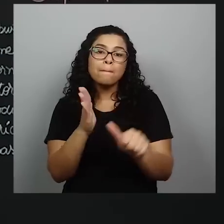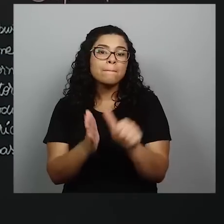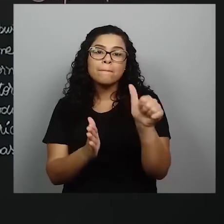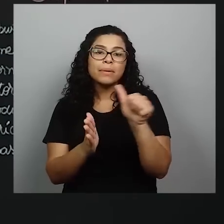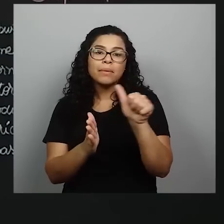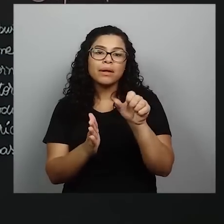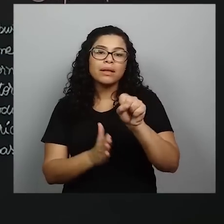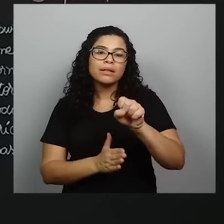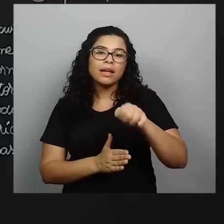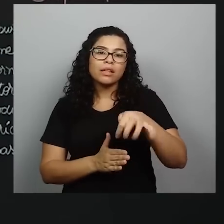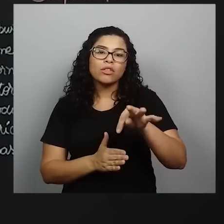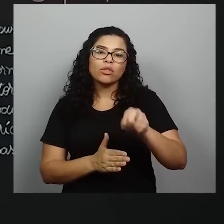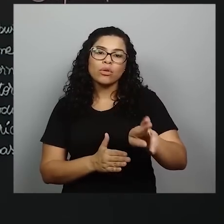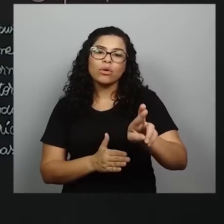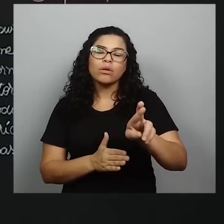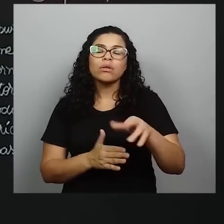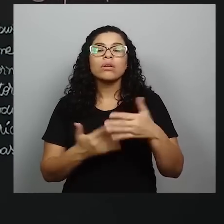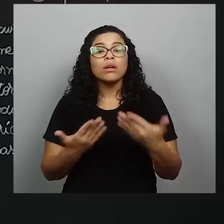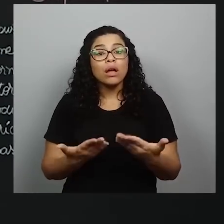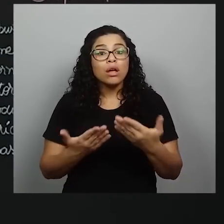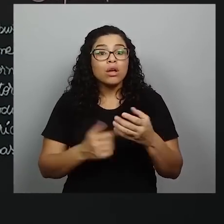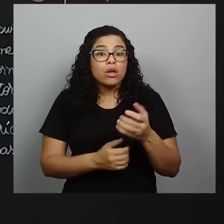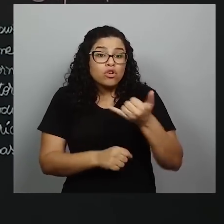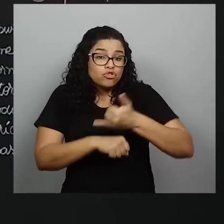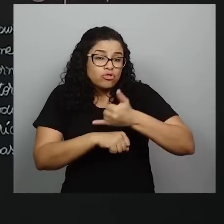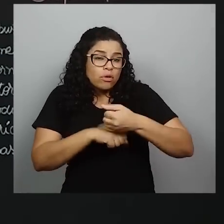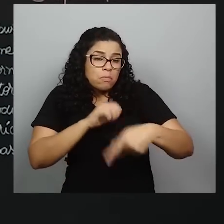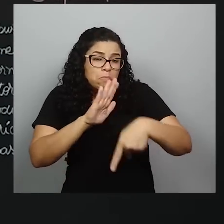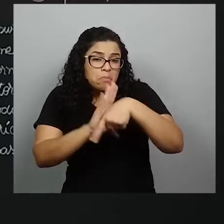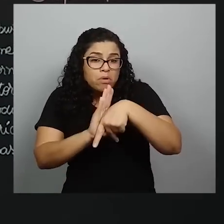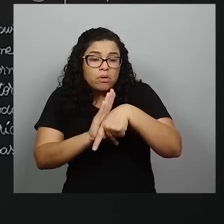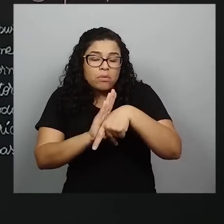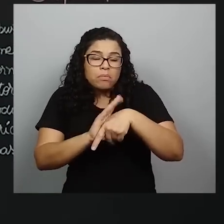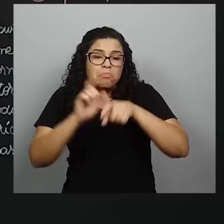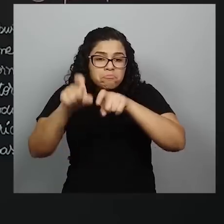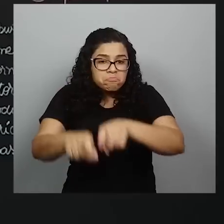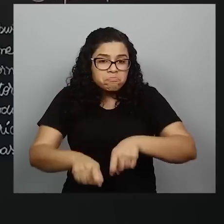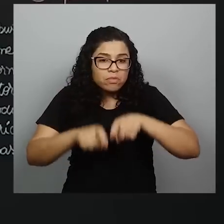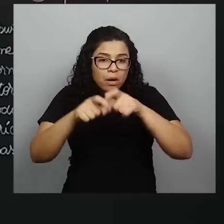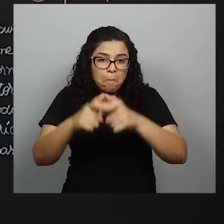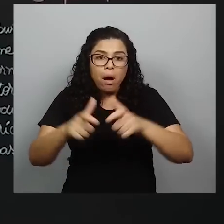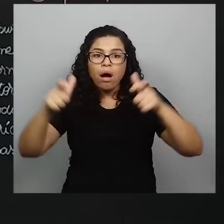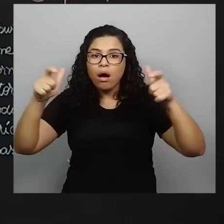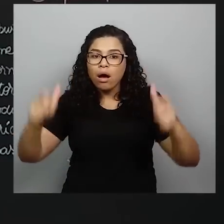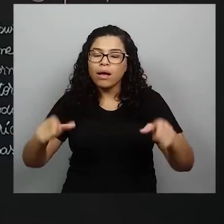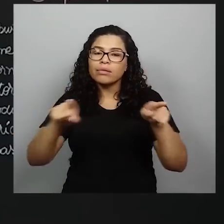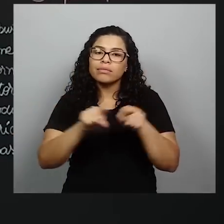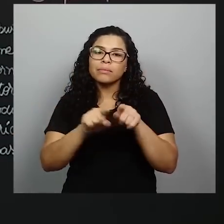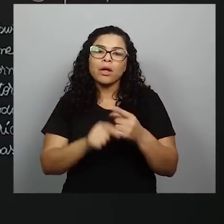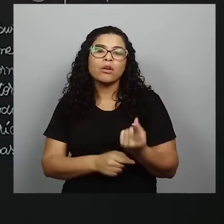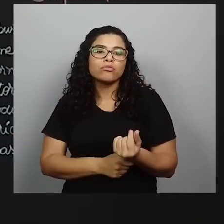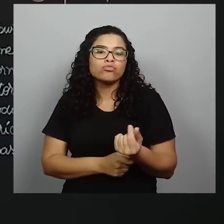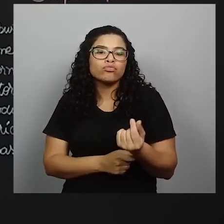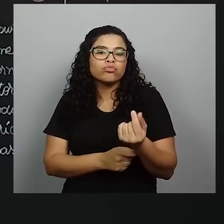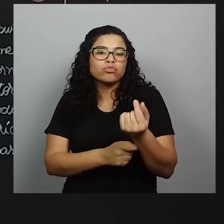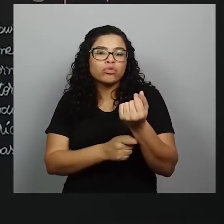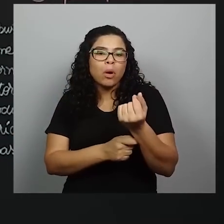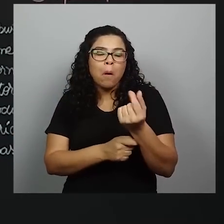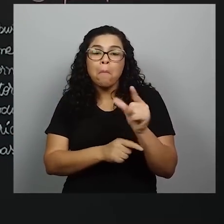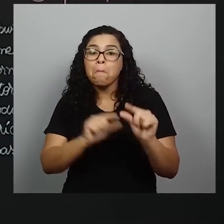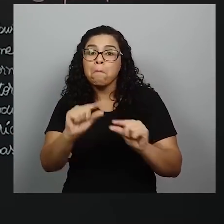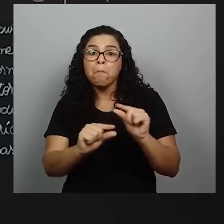das fazendas e dos grandes industrializados que vão gerar aí a riqueza, que vai ser pouco